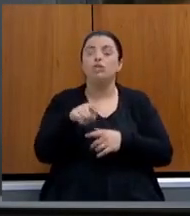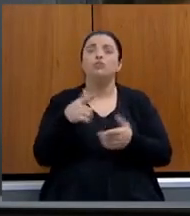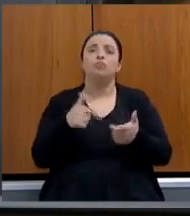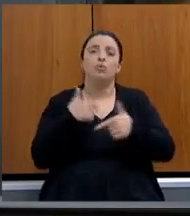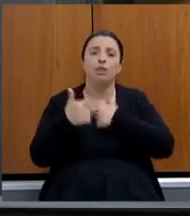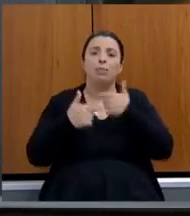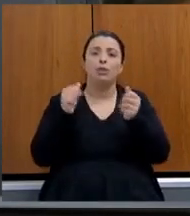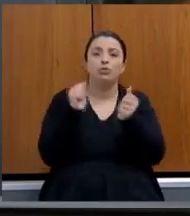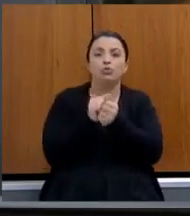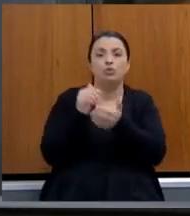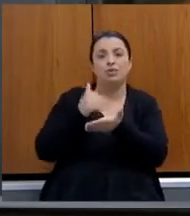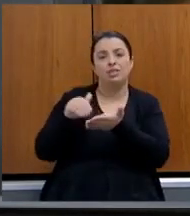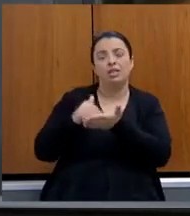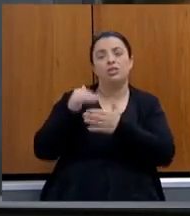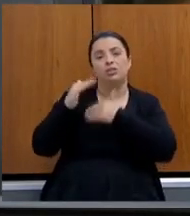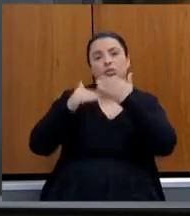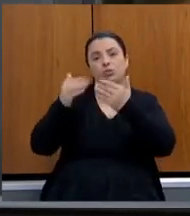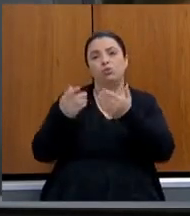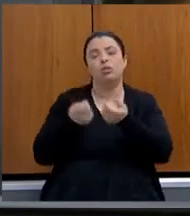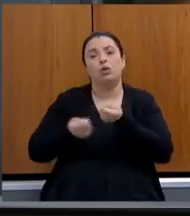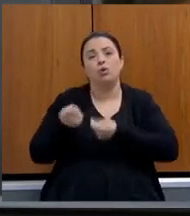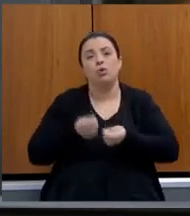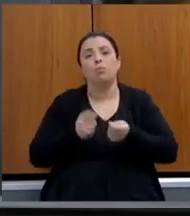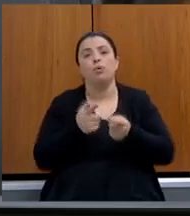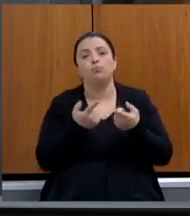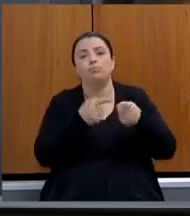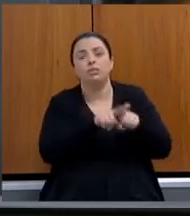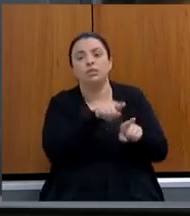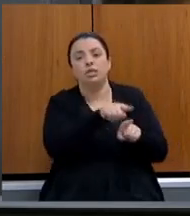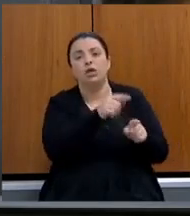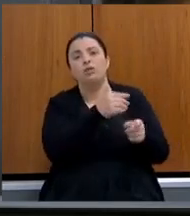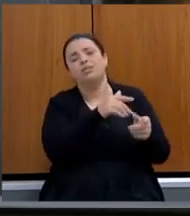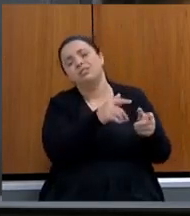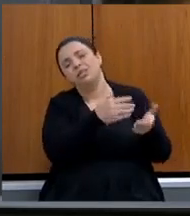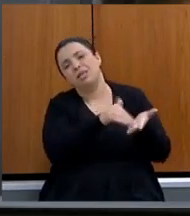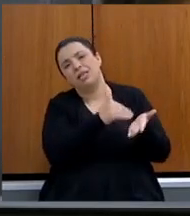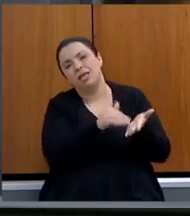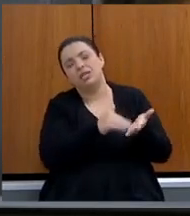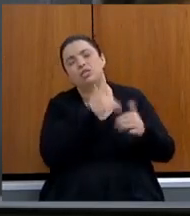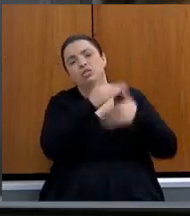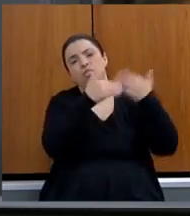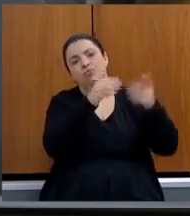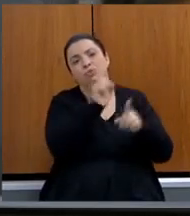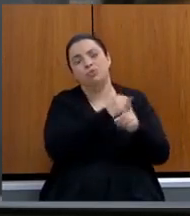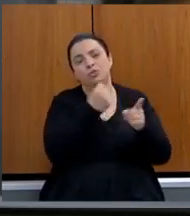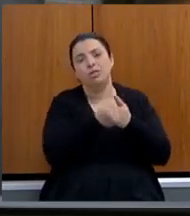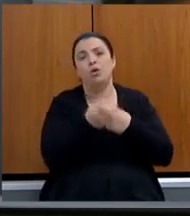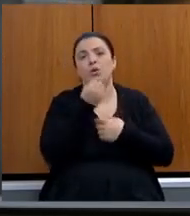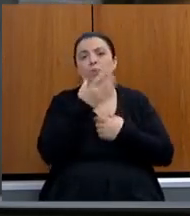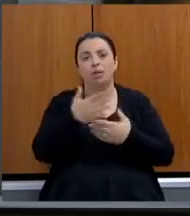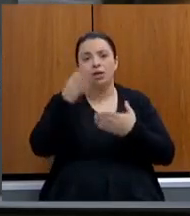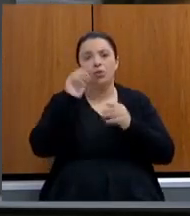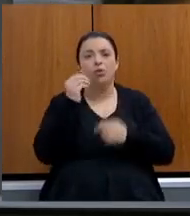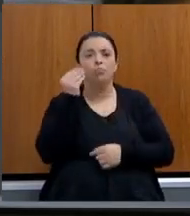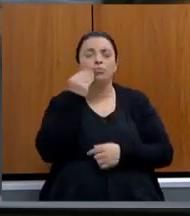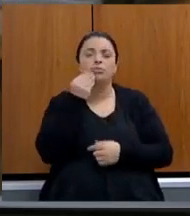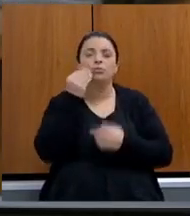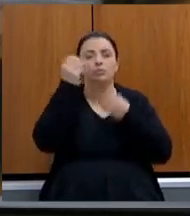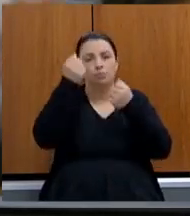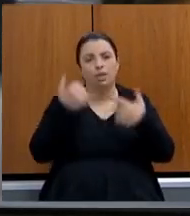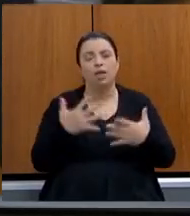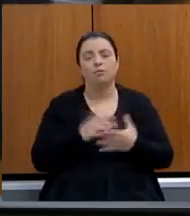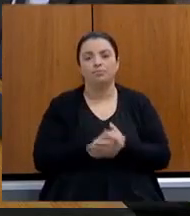desenvolvimento econômico e também com a secretaria Desenvolvimento Social estamos muito felizes e obrigada pela oportunidade de explicar um pouquinho